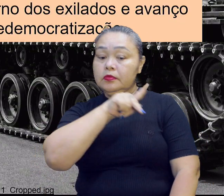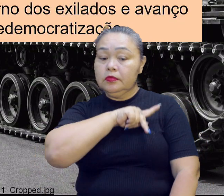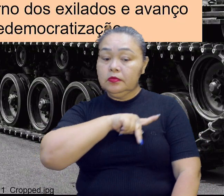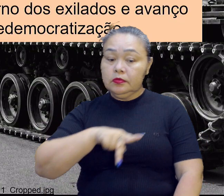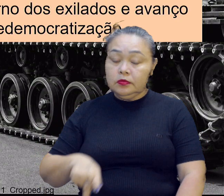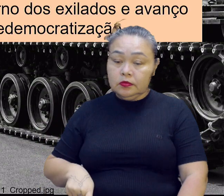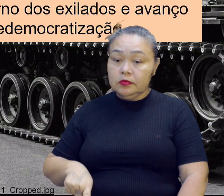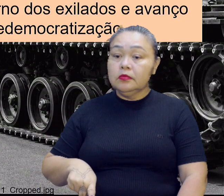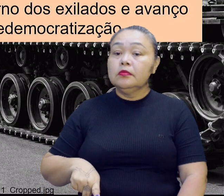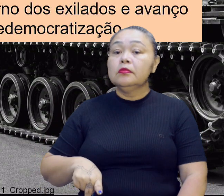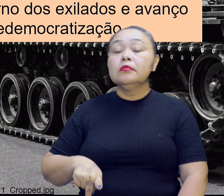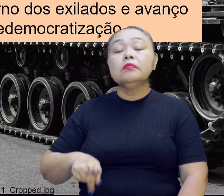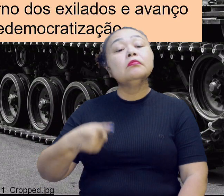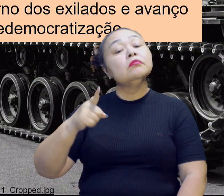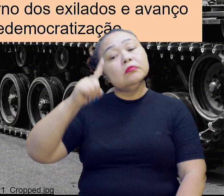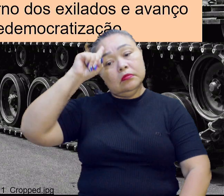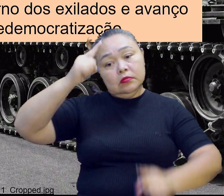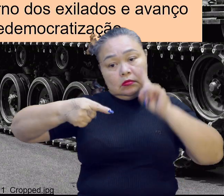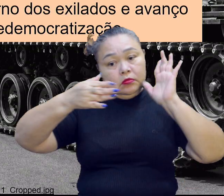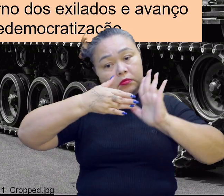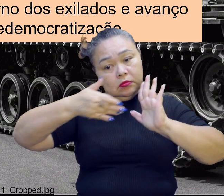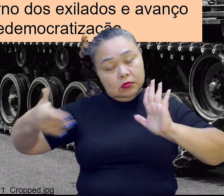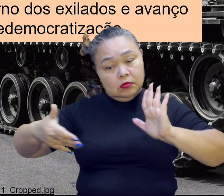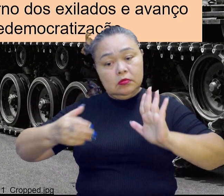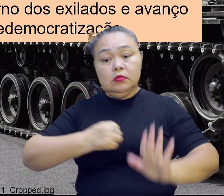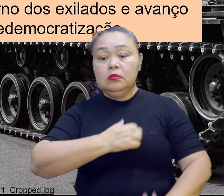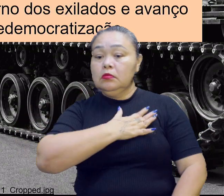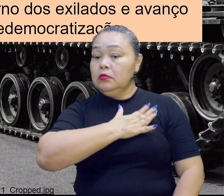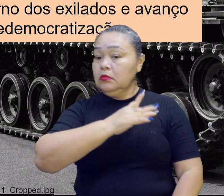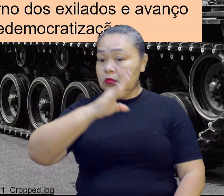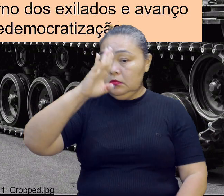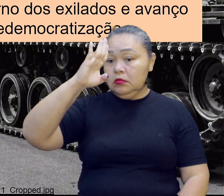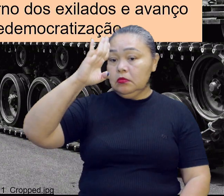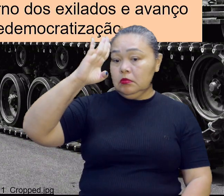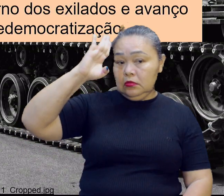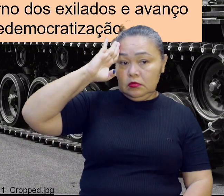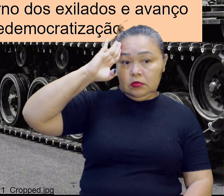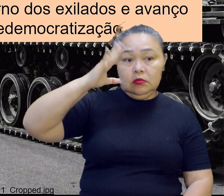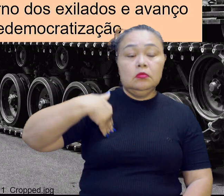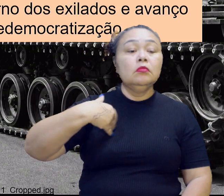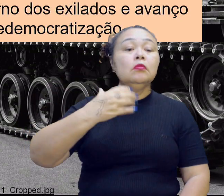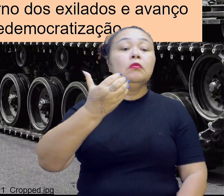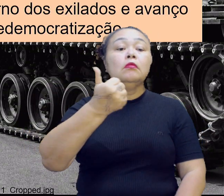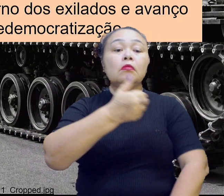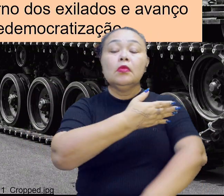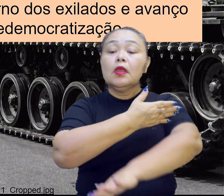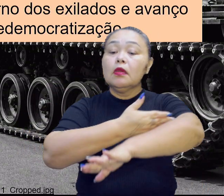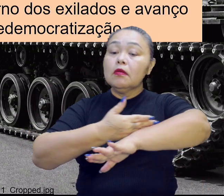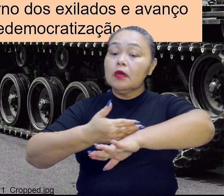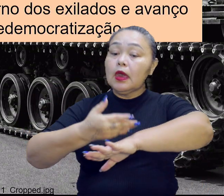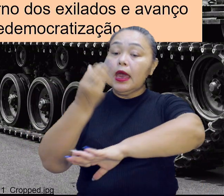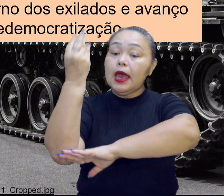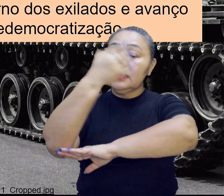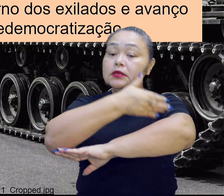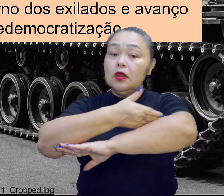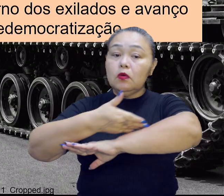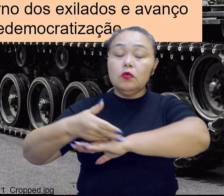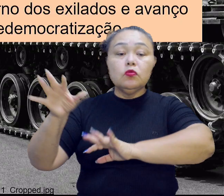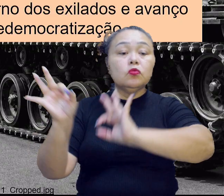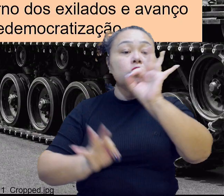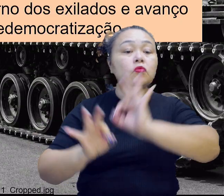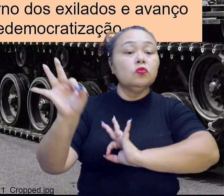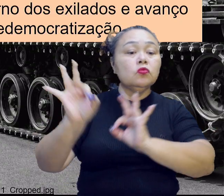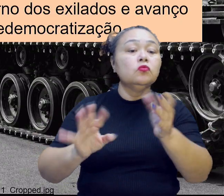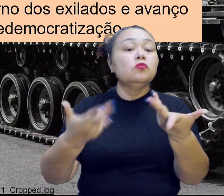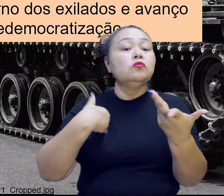presidentes que governaram durante a ditadura. Nós vamos ter o Castelo Branco, que organizou o